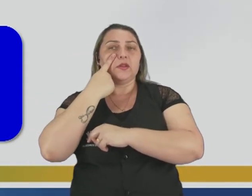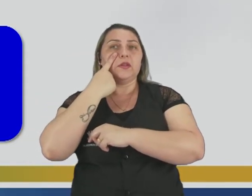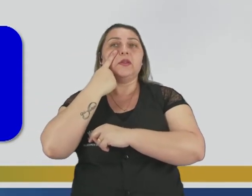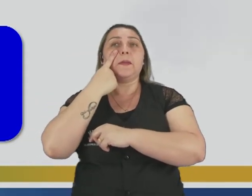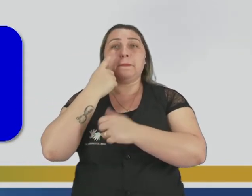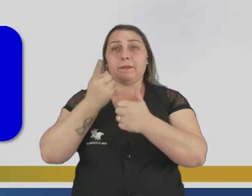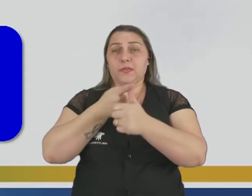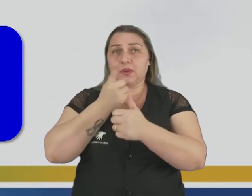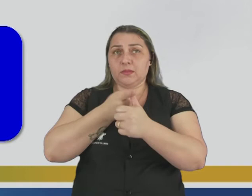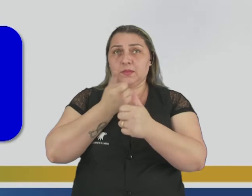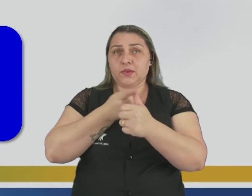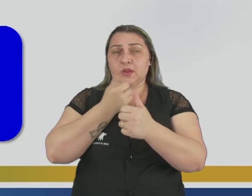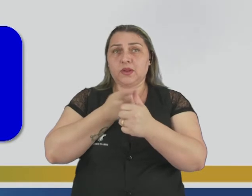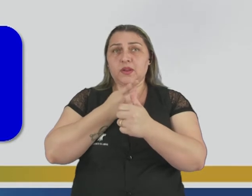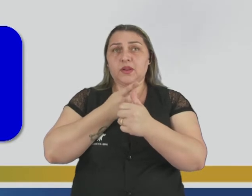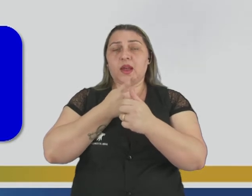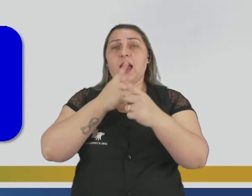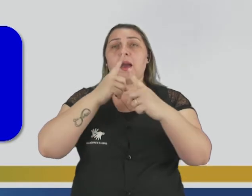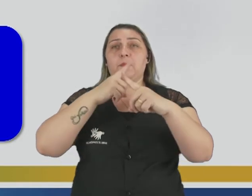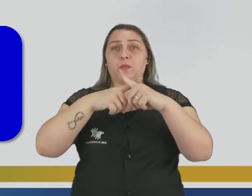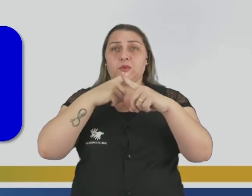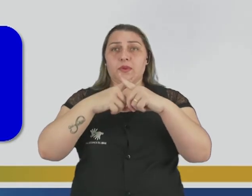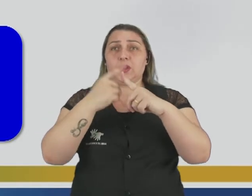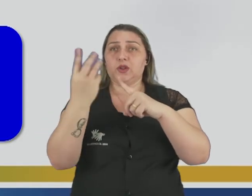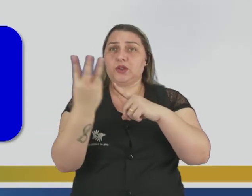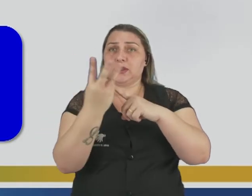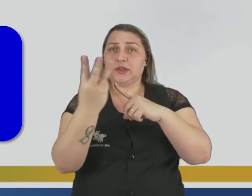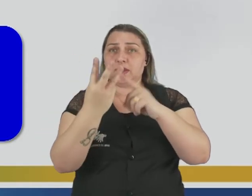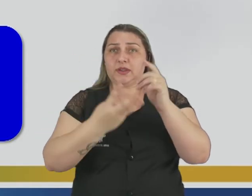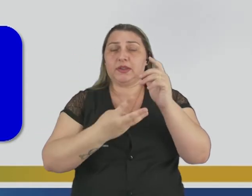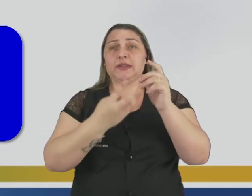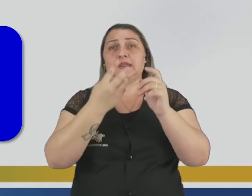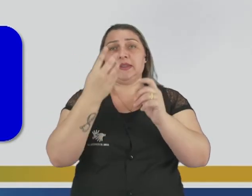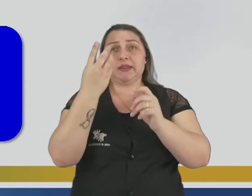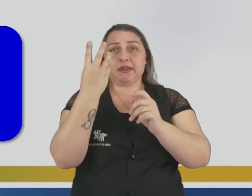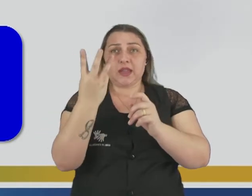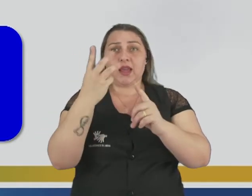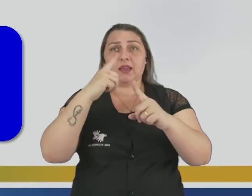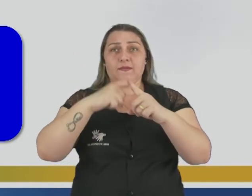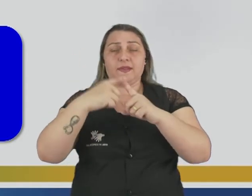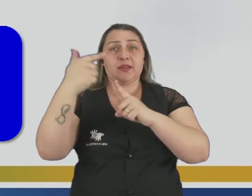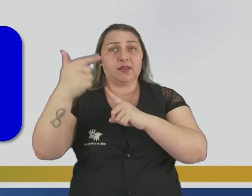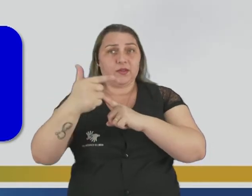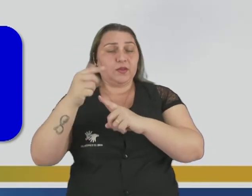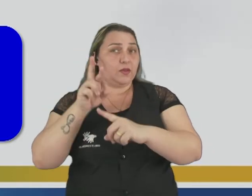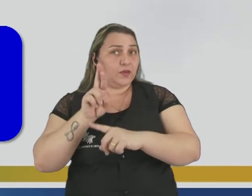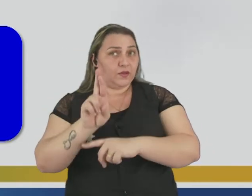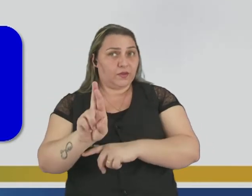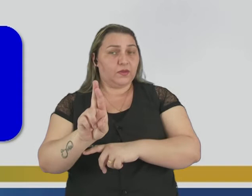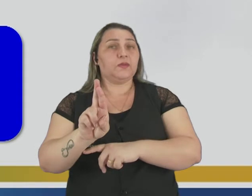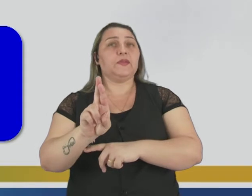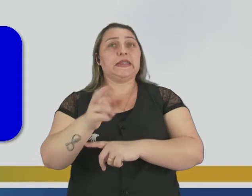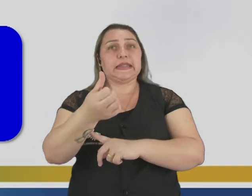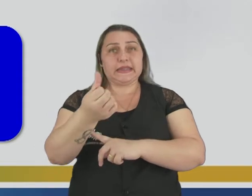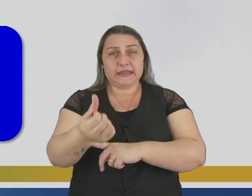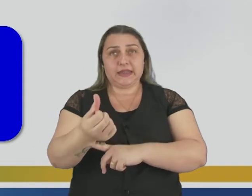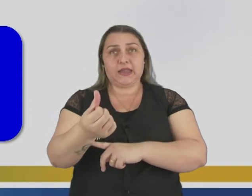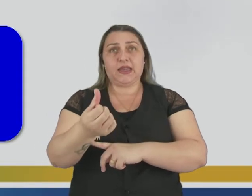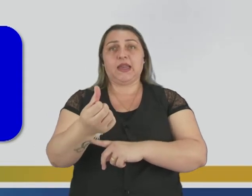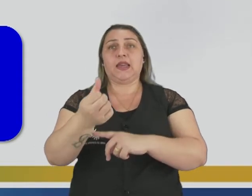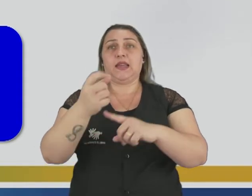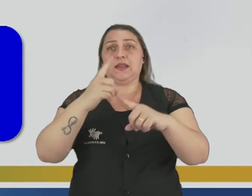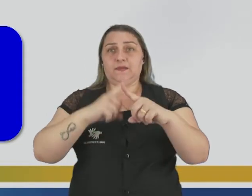primeira opção de fazer a multiplicação de 3 vezes 2, né? E nós encontramos 6